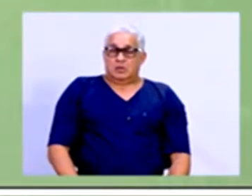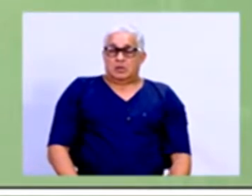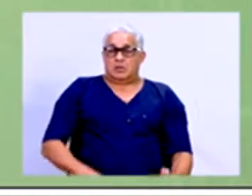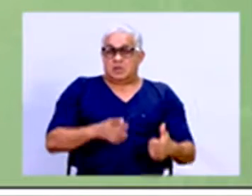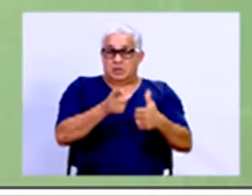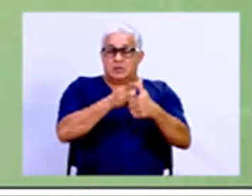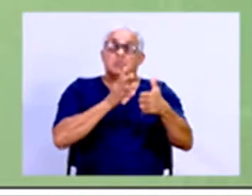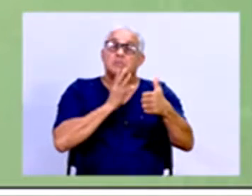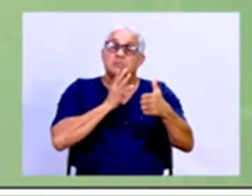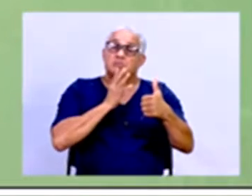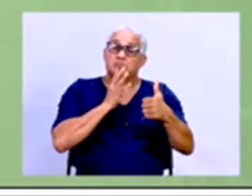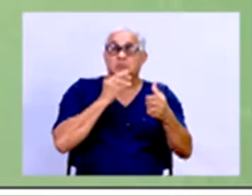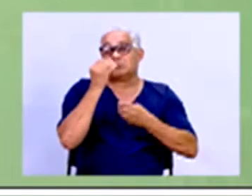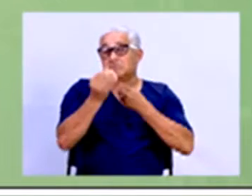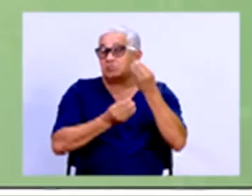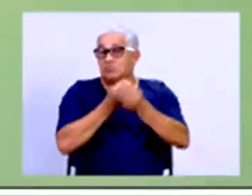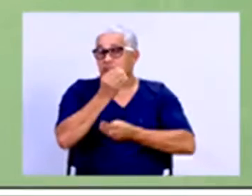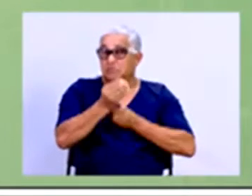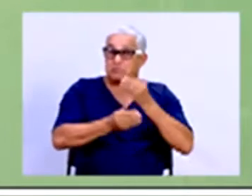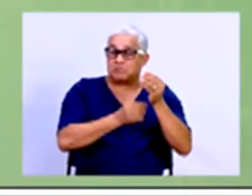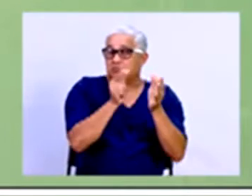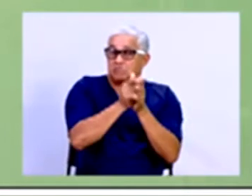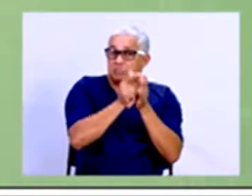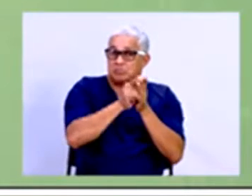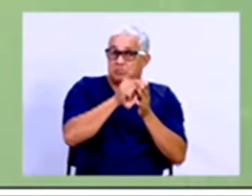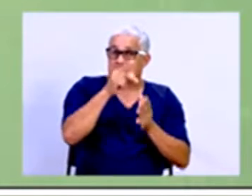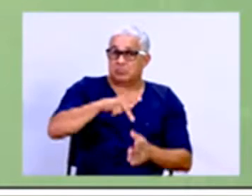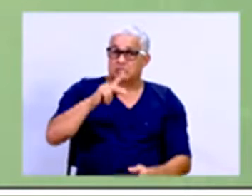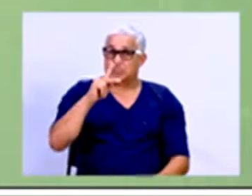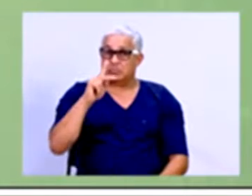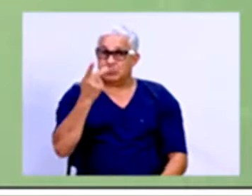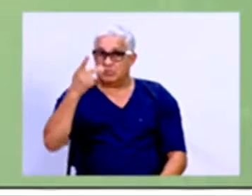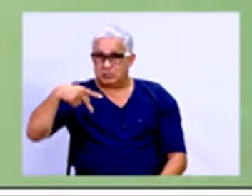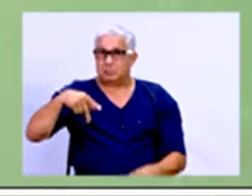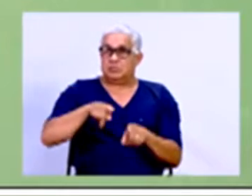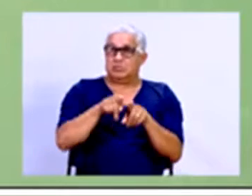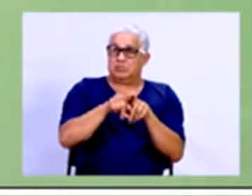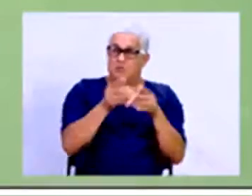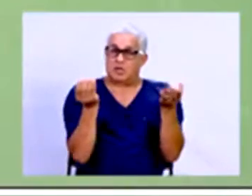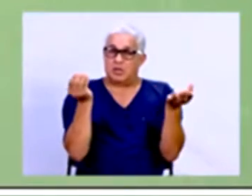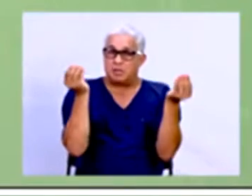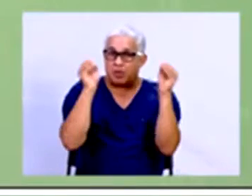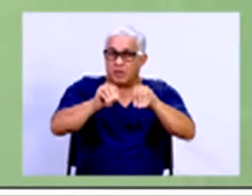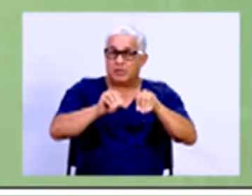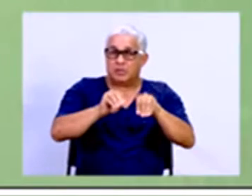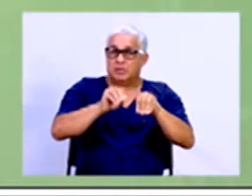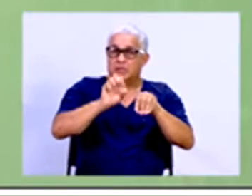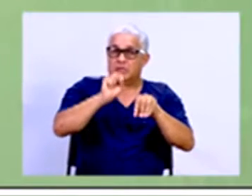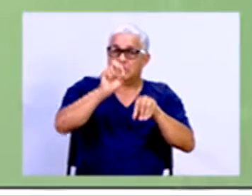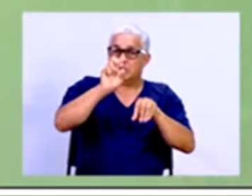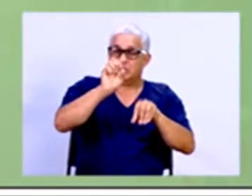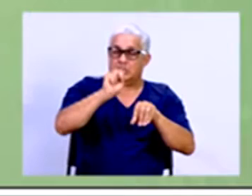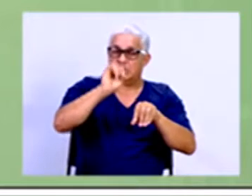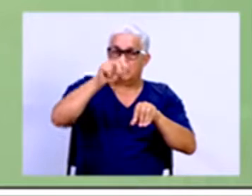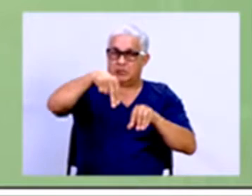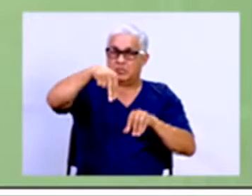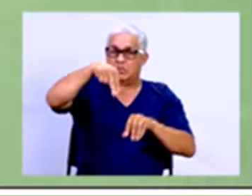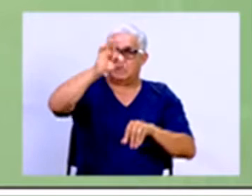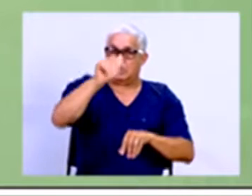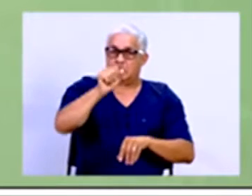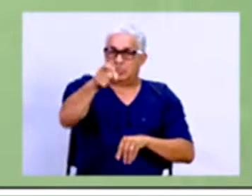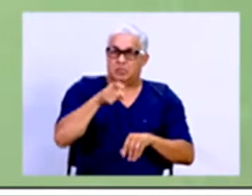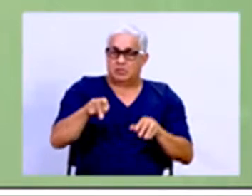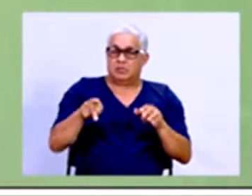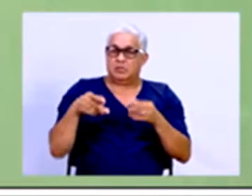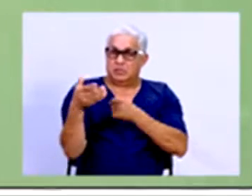Conhecer basicamente como funciona uma página PHP, né? Vamos aplicar as sintaxes básicas da linguagem de programação, né? Vamos